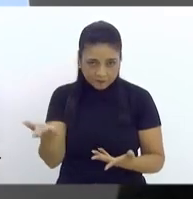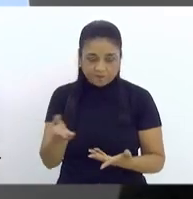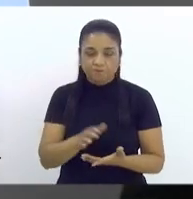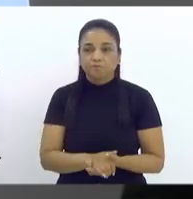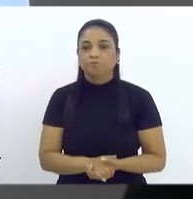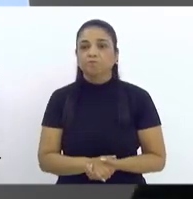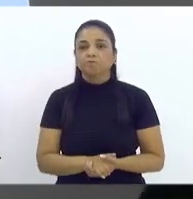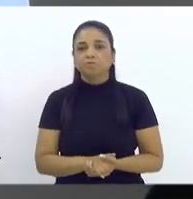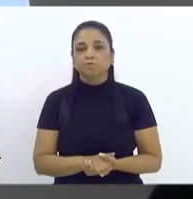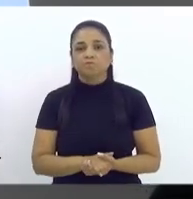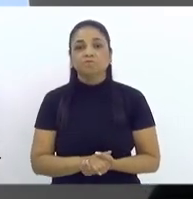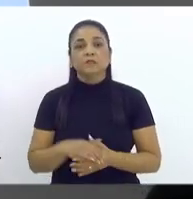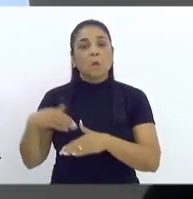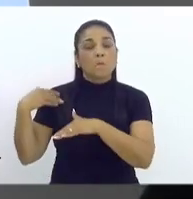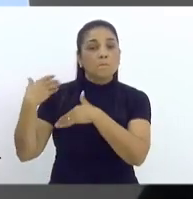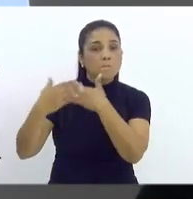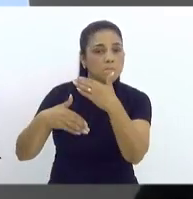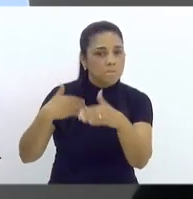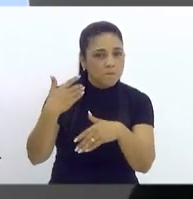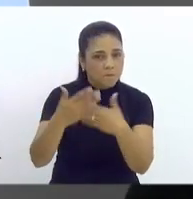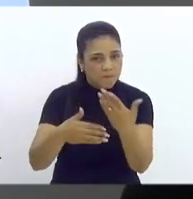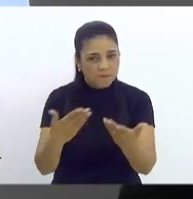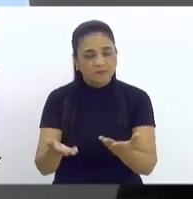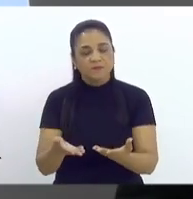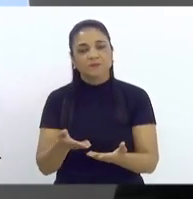Temos um processo